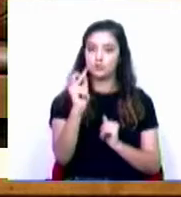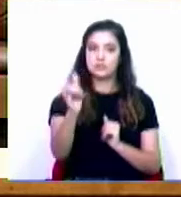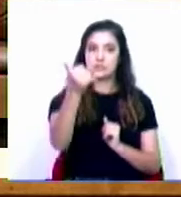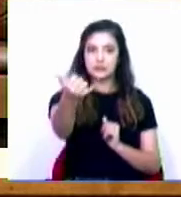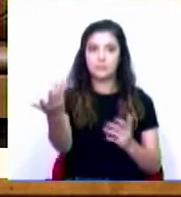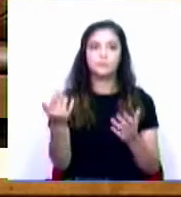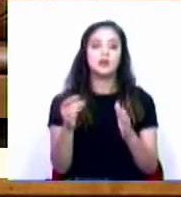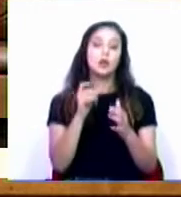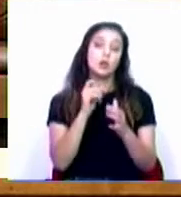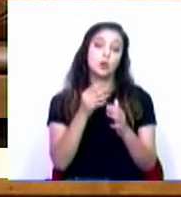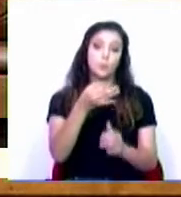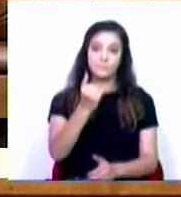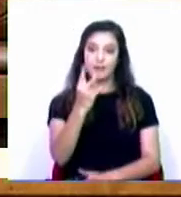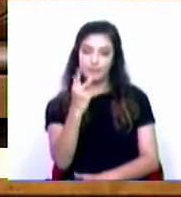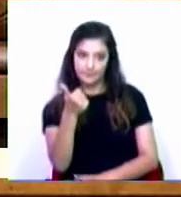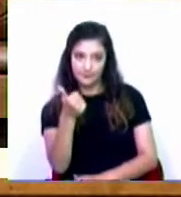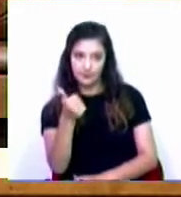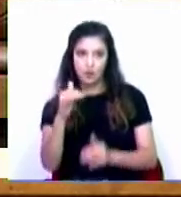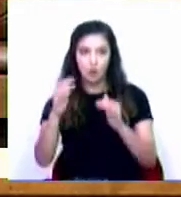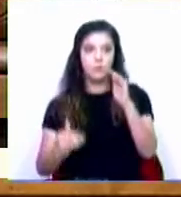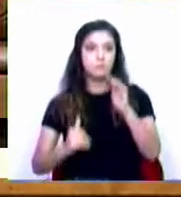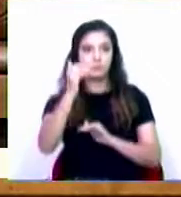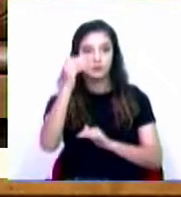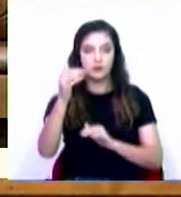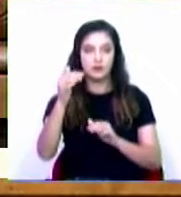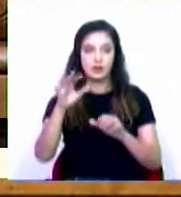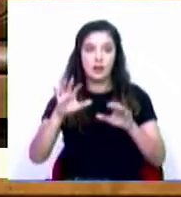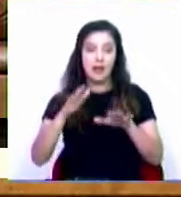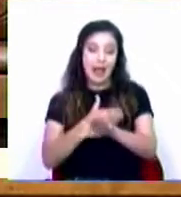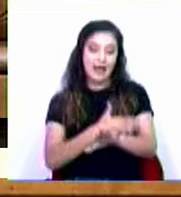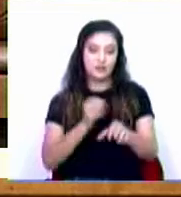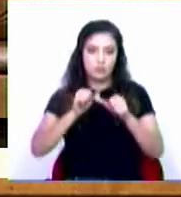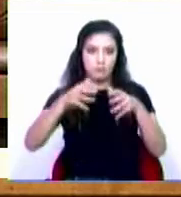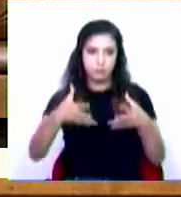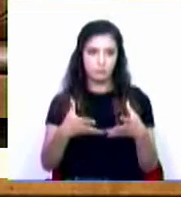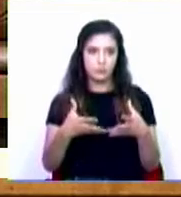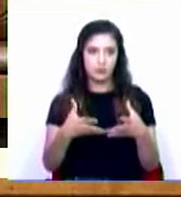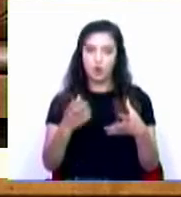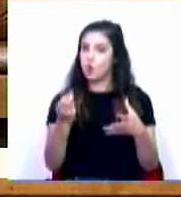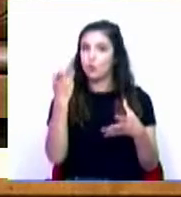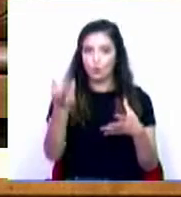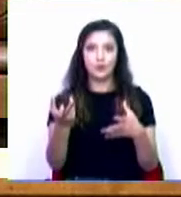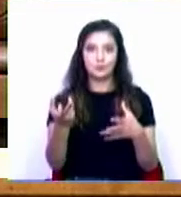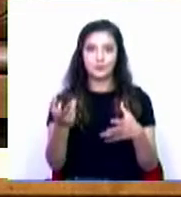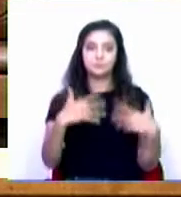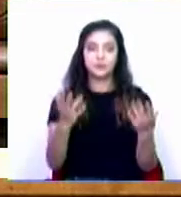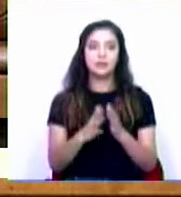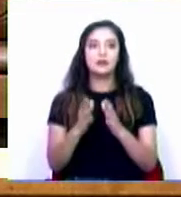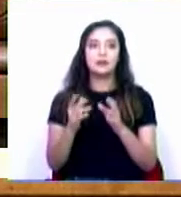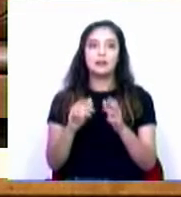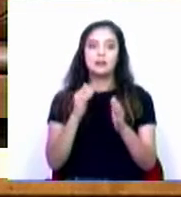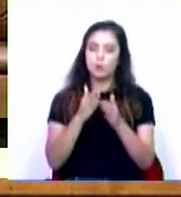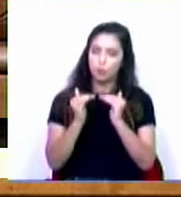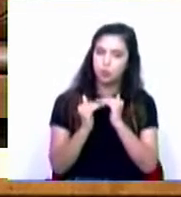segundo as previsões, o PIB vai ultrapassar os níveis pré-pandemia já no próximo ano. Este plano de recuperação e resiliência apresenta como